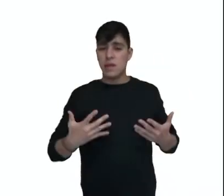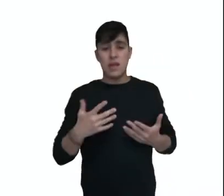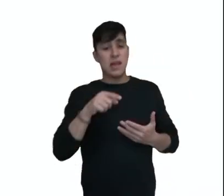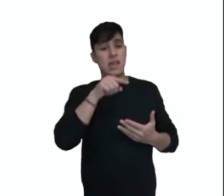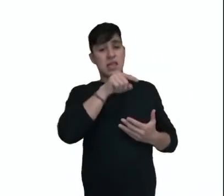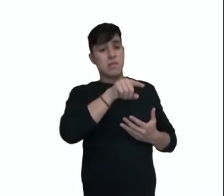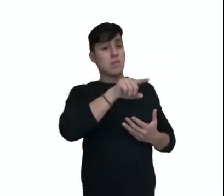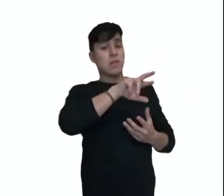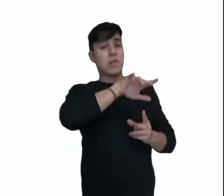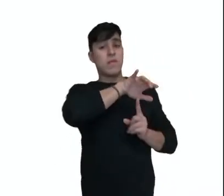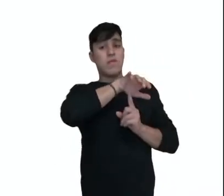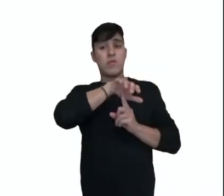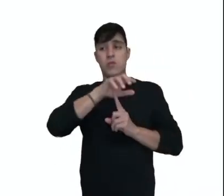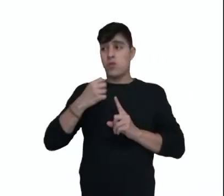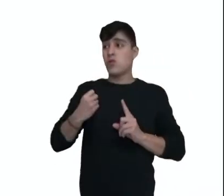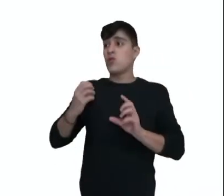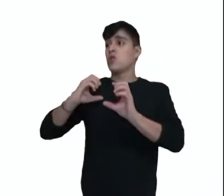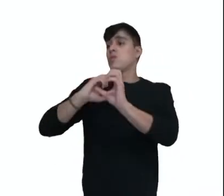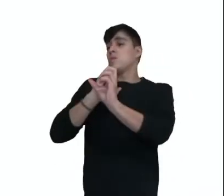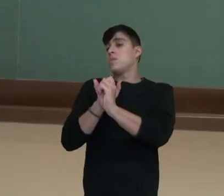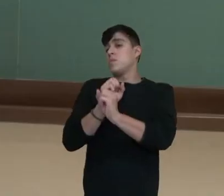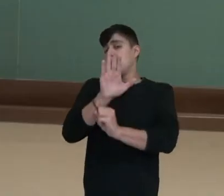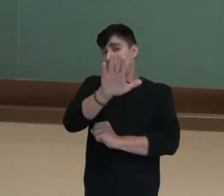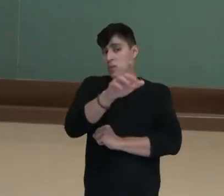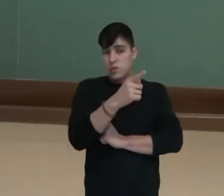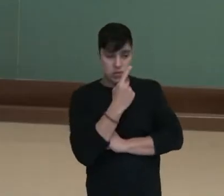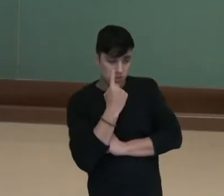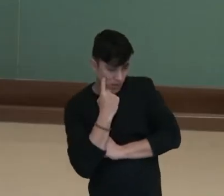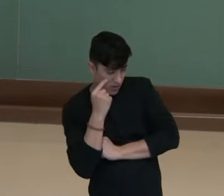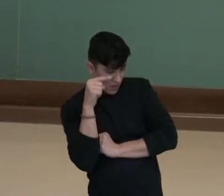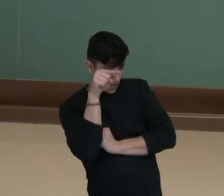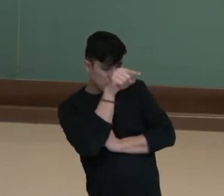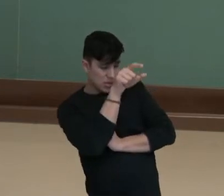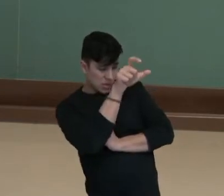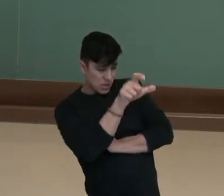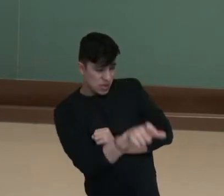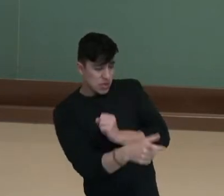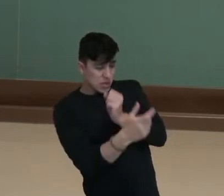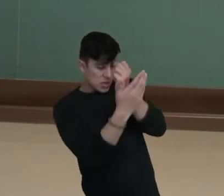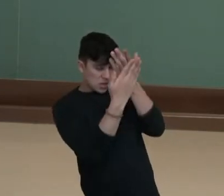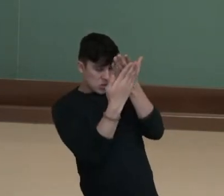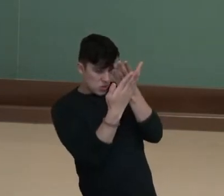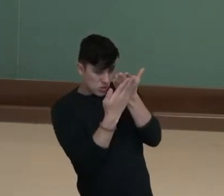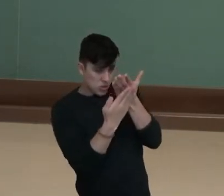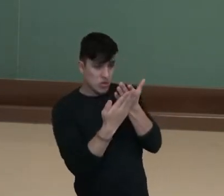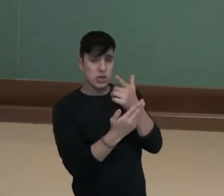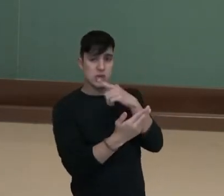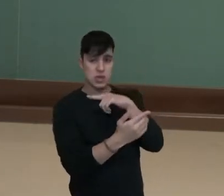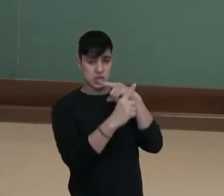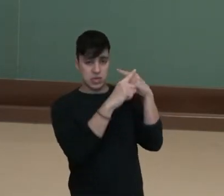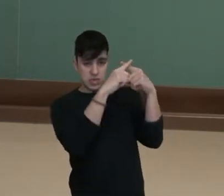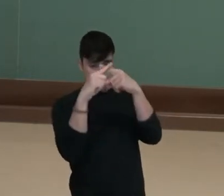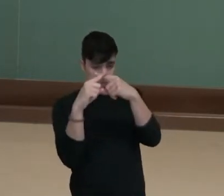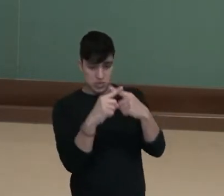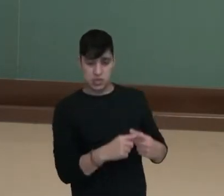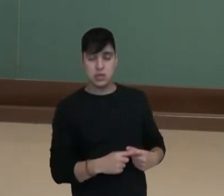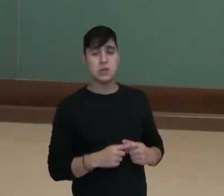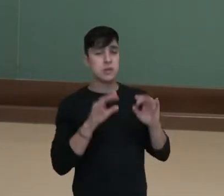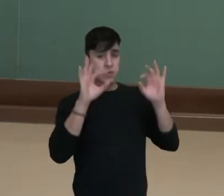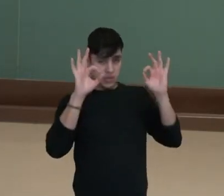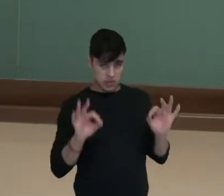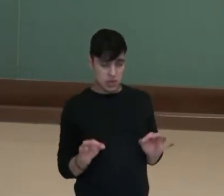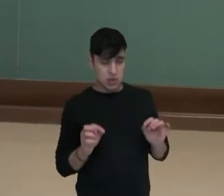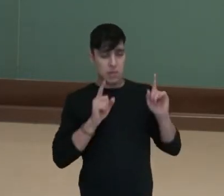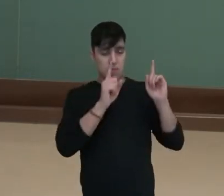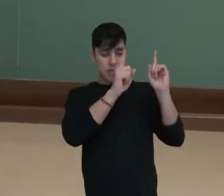Então, olha, aquele indivíduo que eu vou analisar, ele tem o número de cromossomos correto. Se for